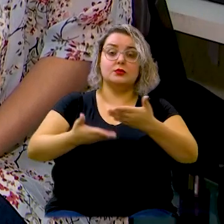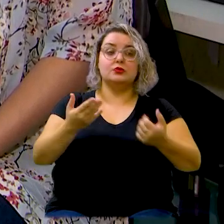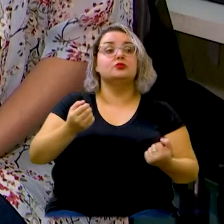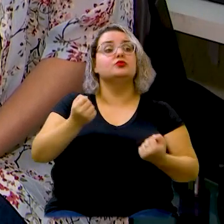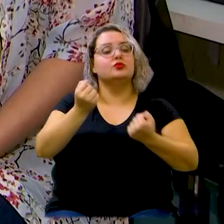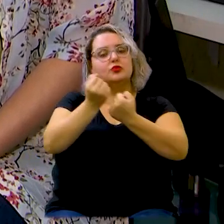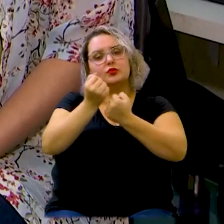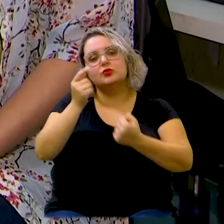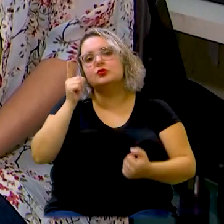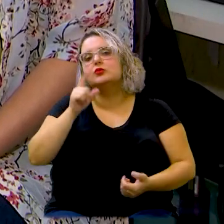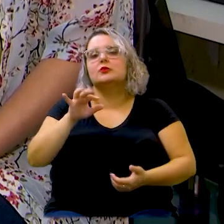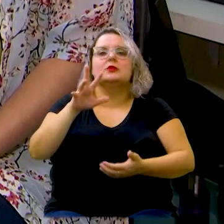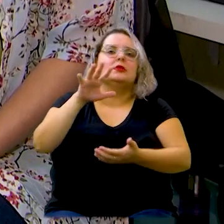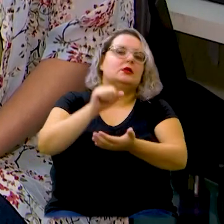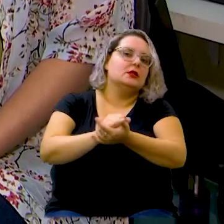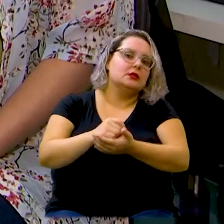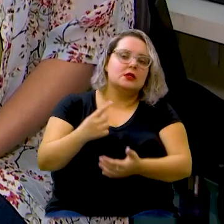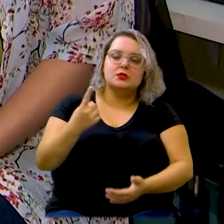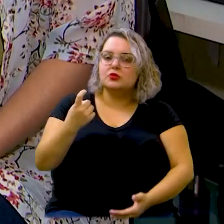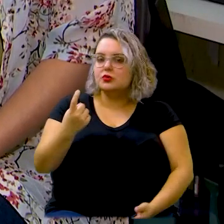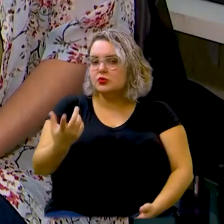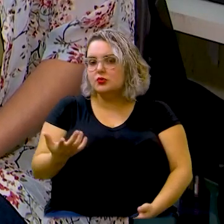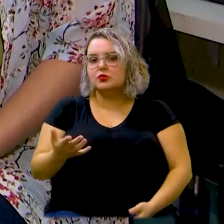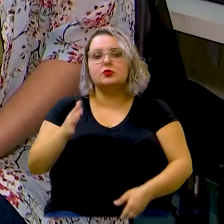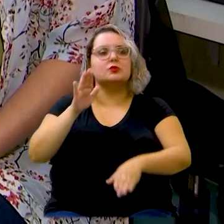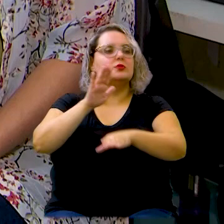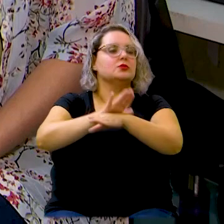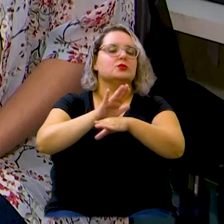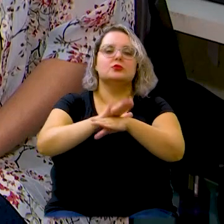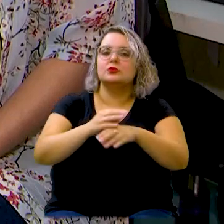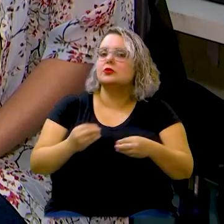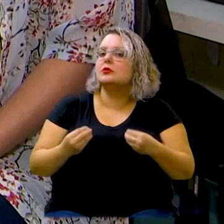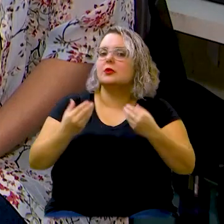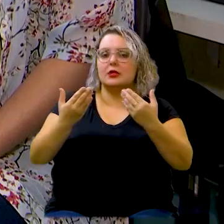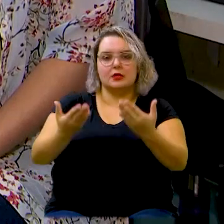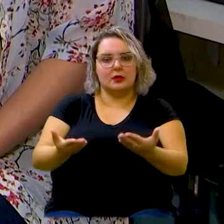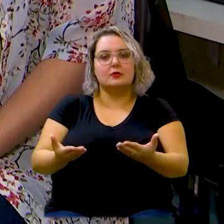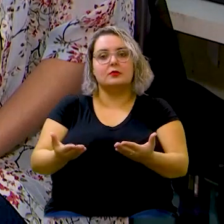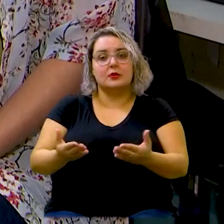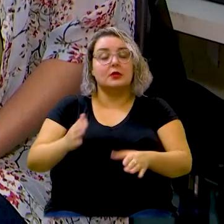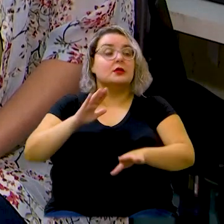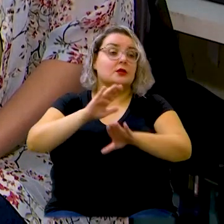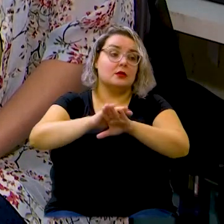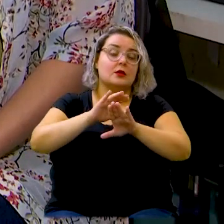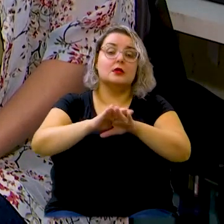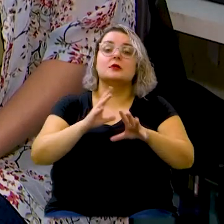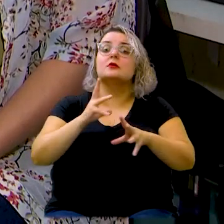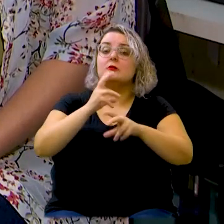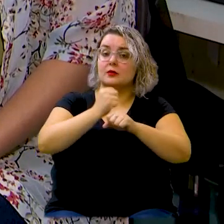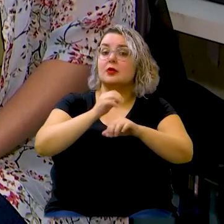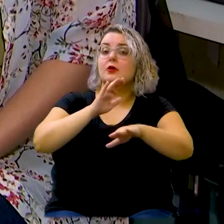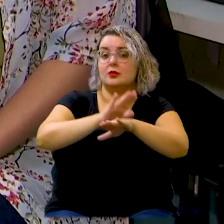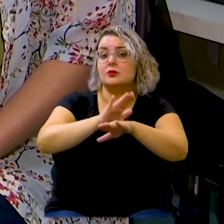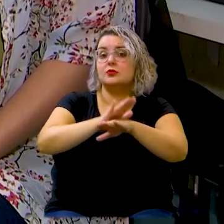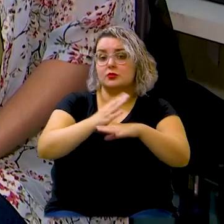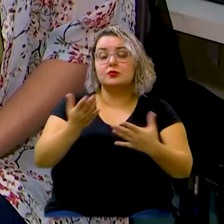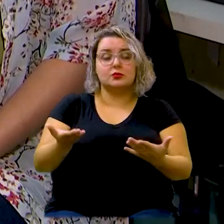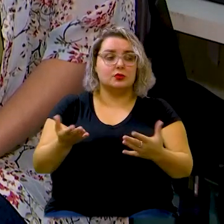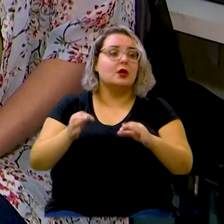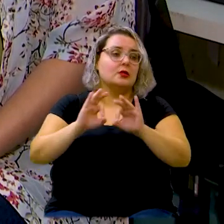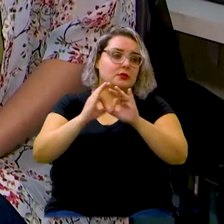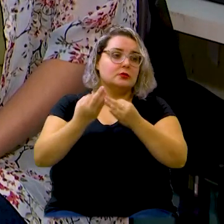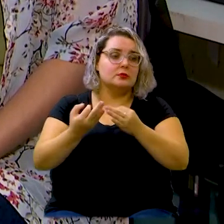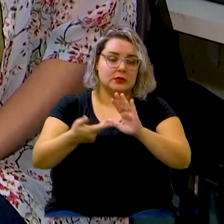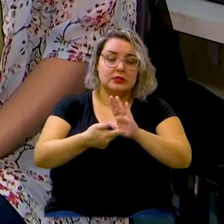para conseguir cadastro único, os auxílios que foram oferecidos, então a Ação Forte também ajudou bastante as famílias